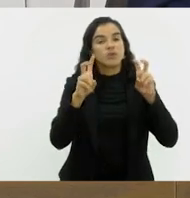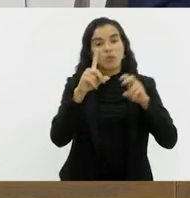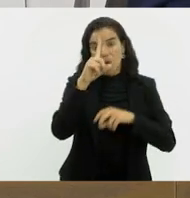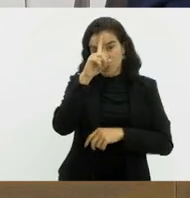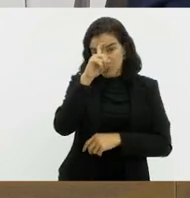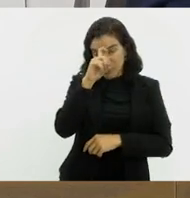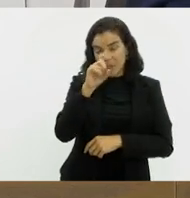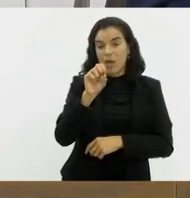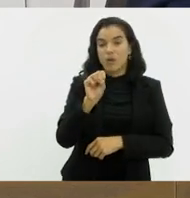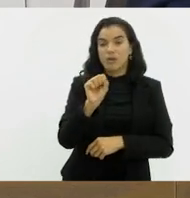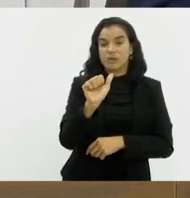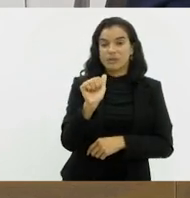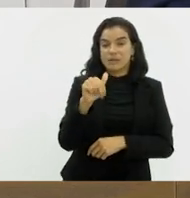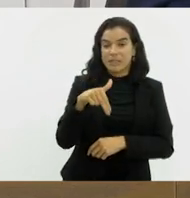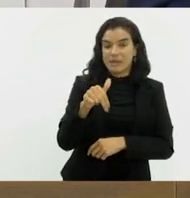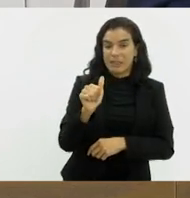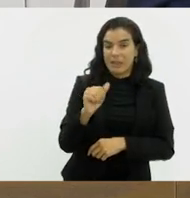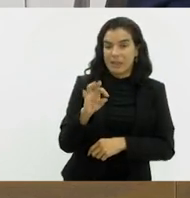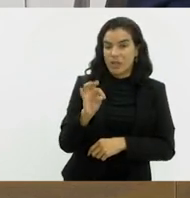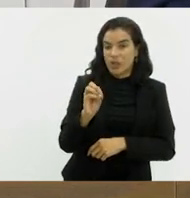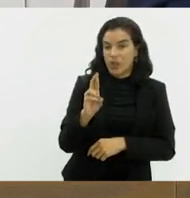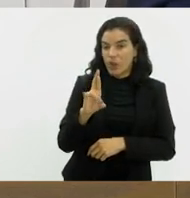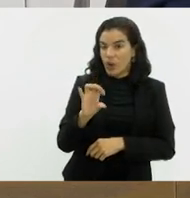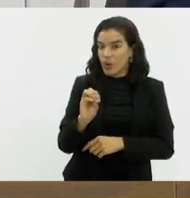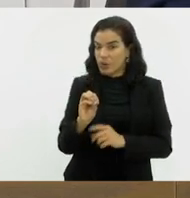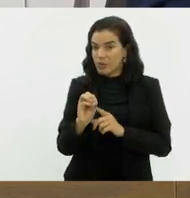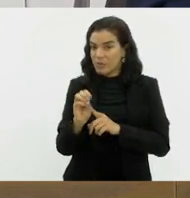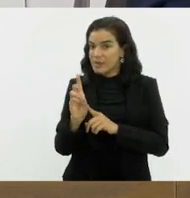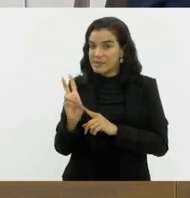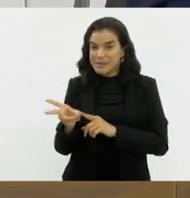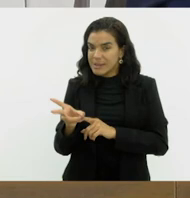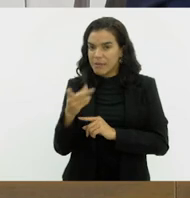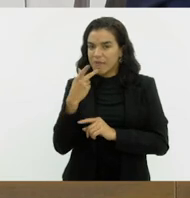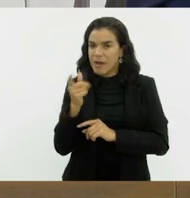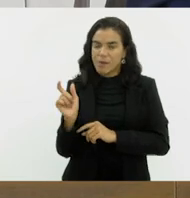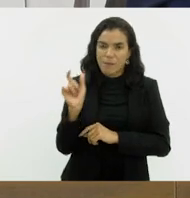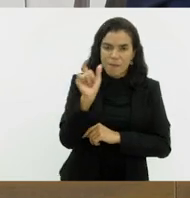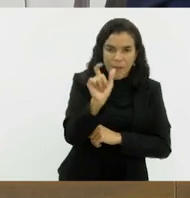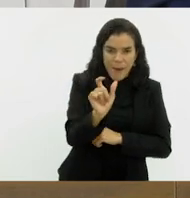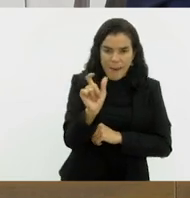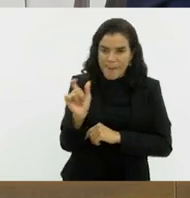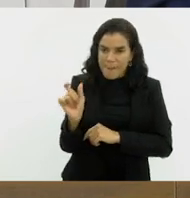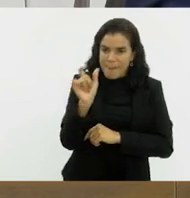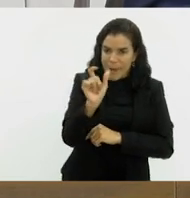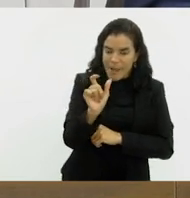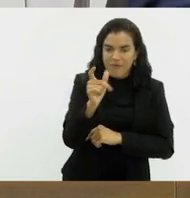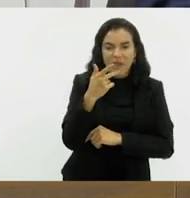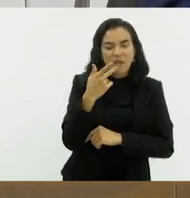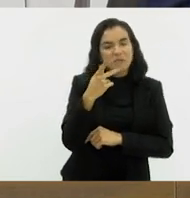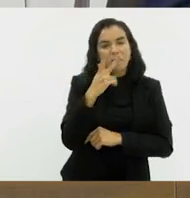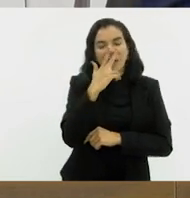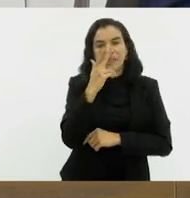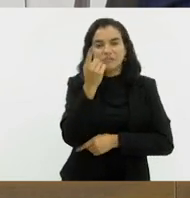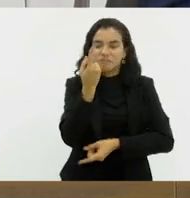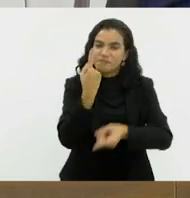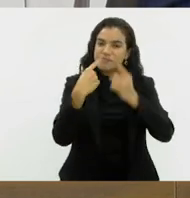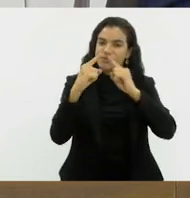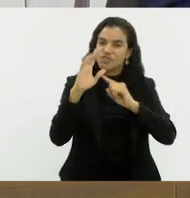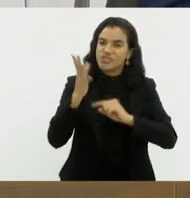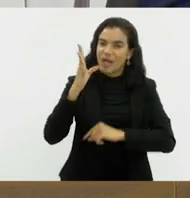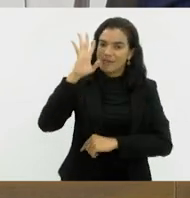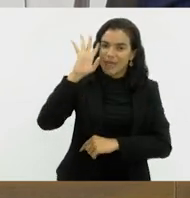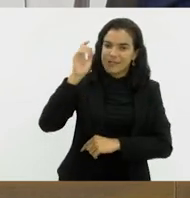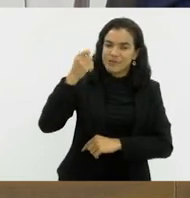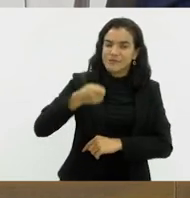Hospital Sanatório Penal em diversos momentos, colocando isso como se fosse algo superado, definido.